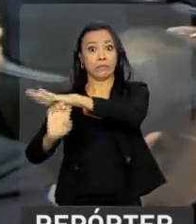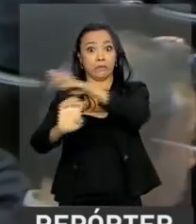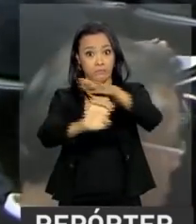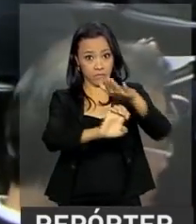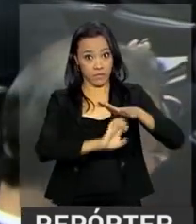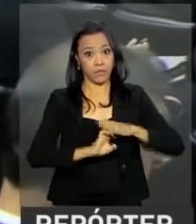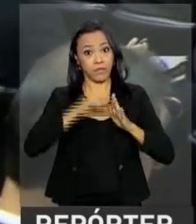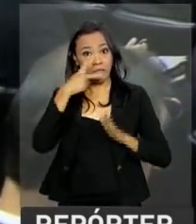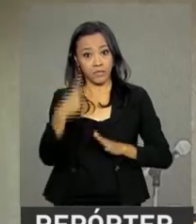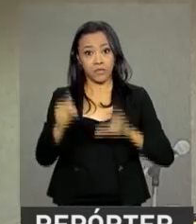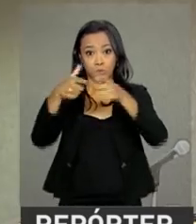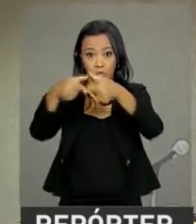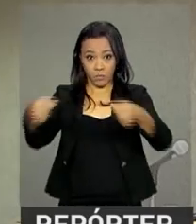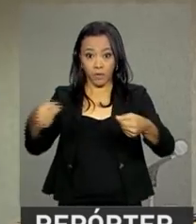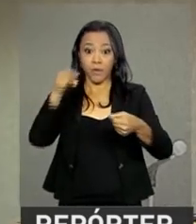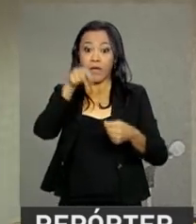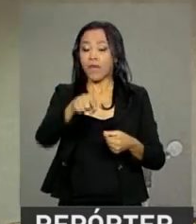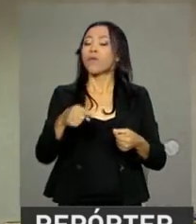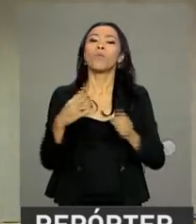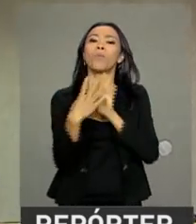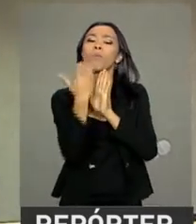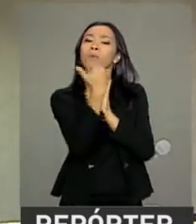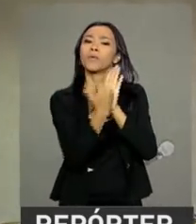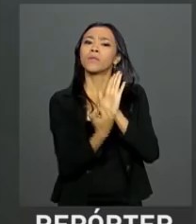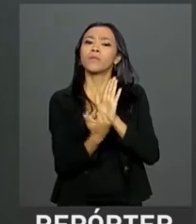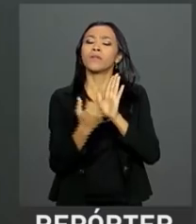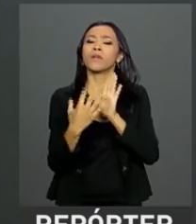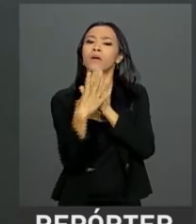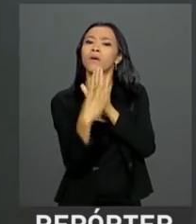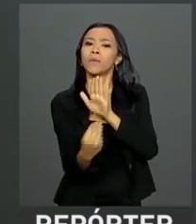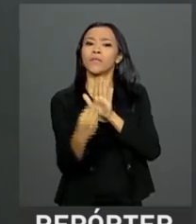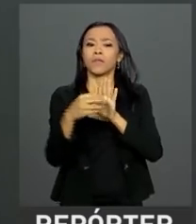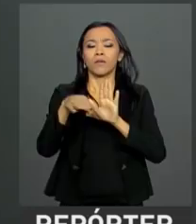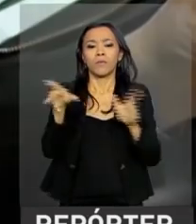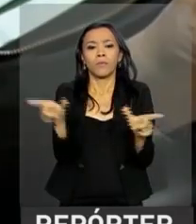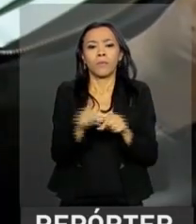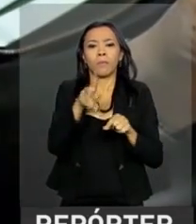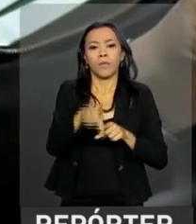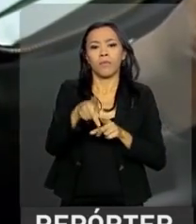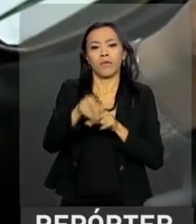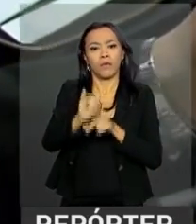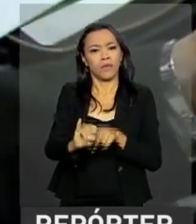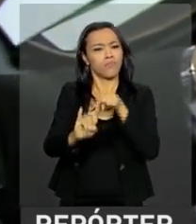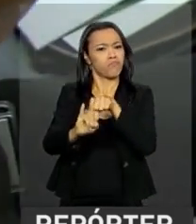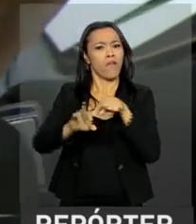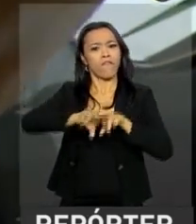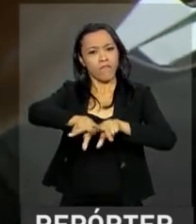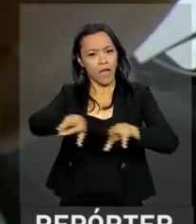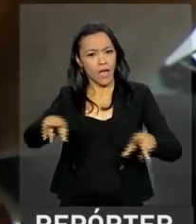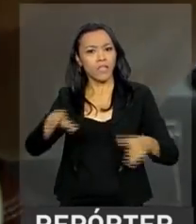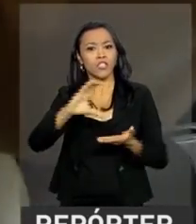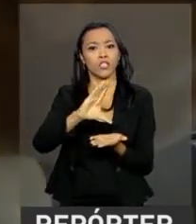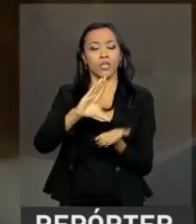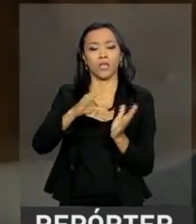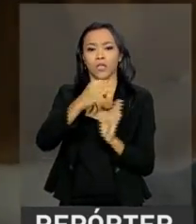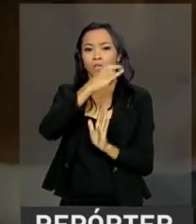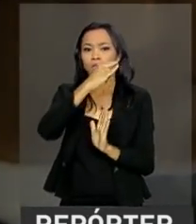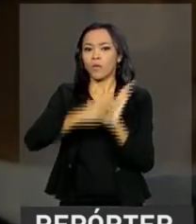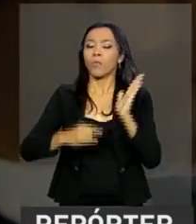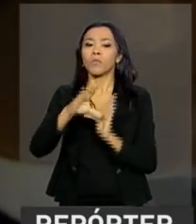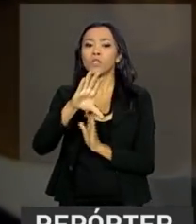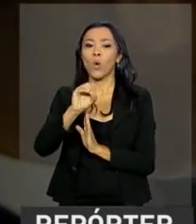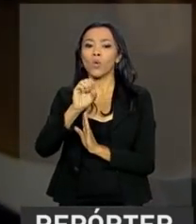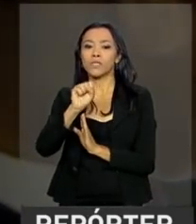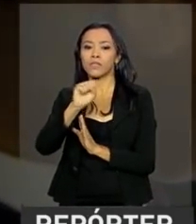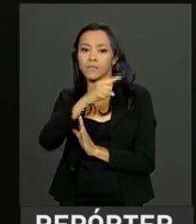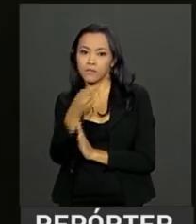investidores japoneses o programa de parcerias de investimentos do governo federal, que prevê uma série de concessões de serviços públicos à